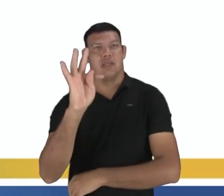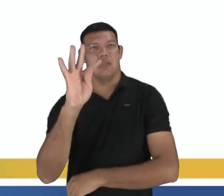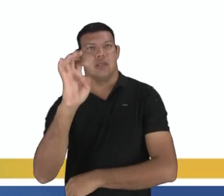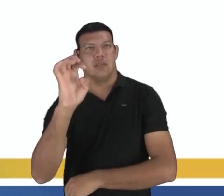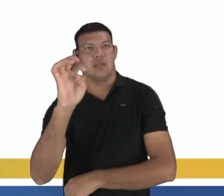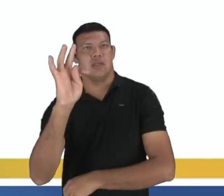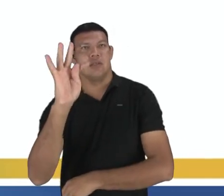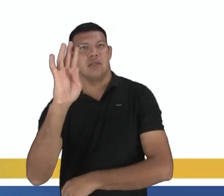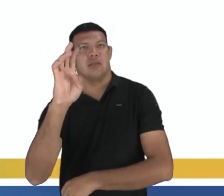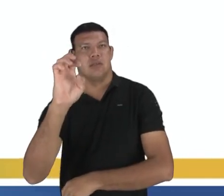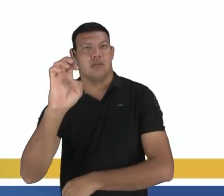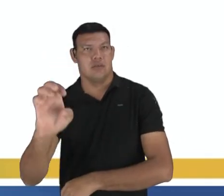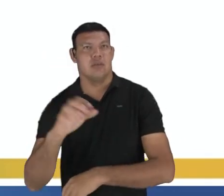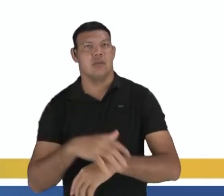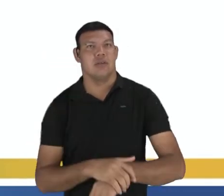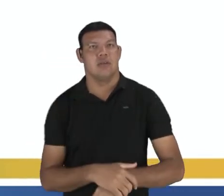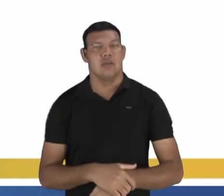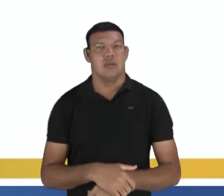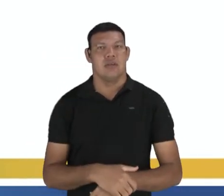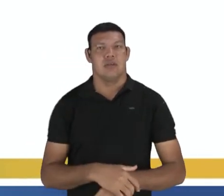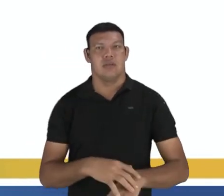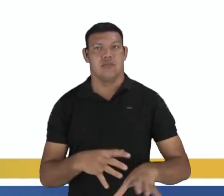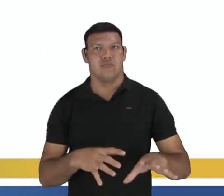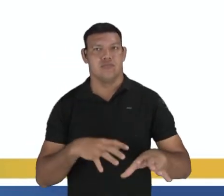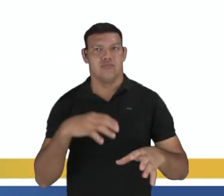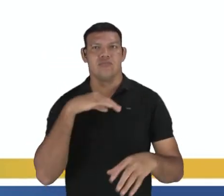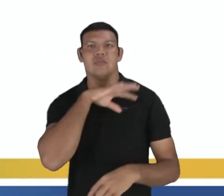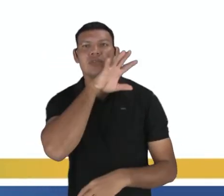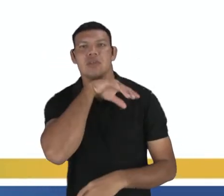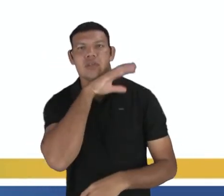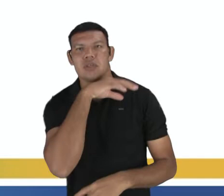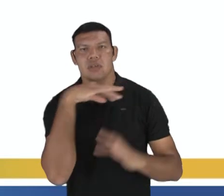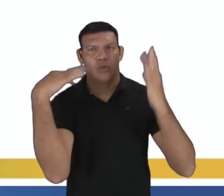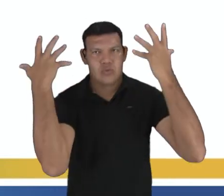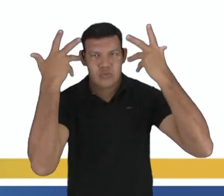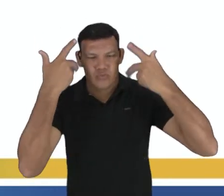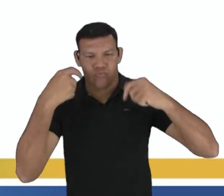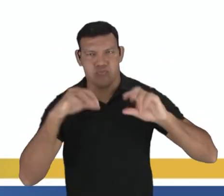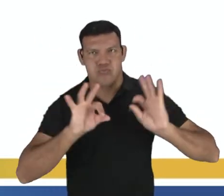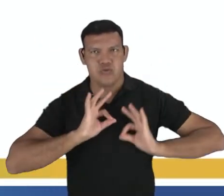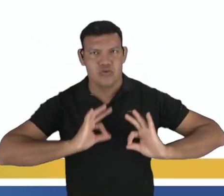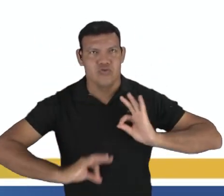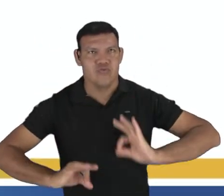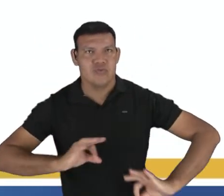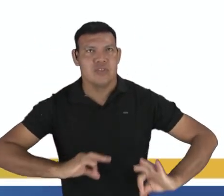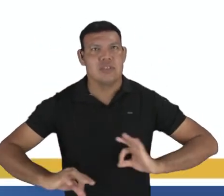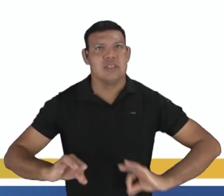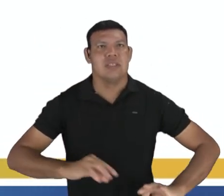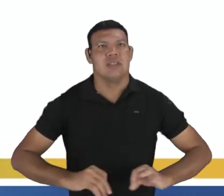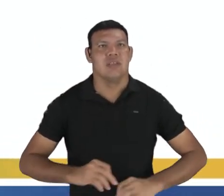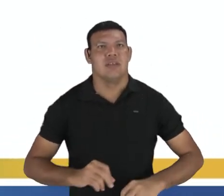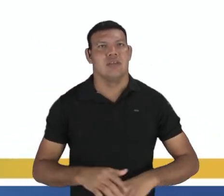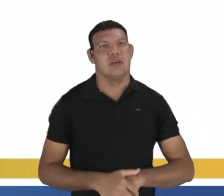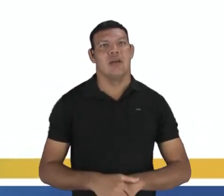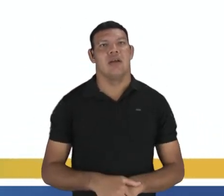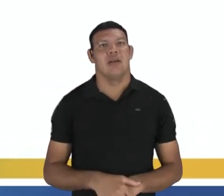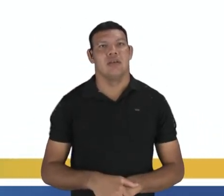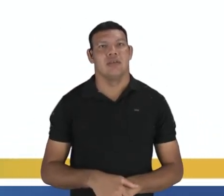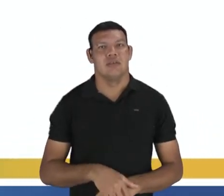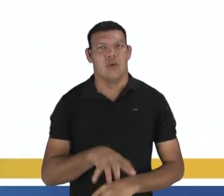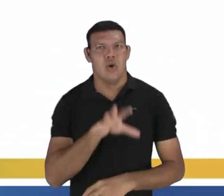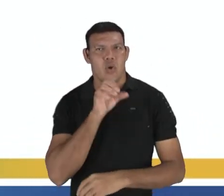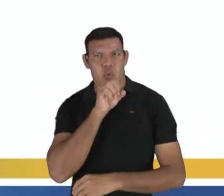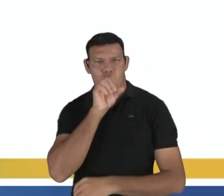quecê. Lá longe, a onça resmungava. Uá, O